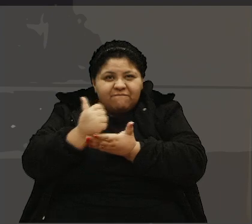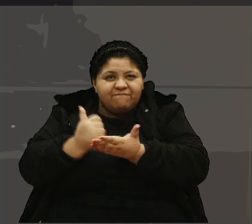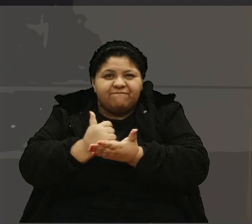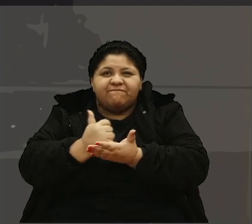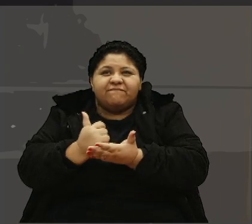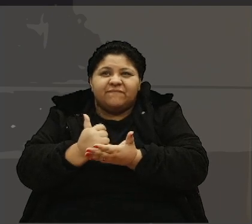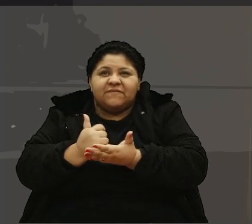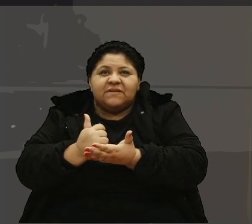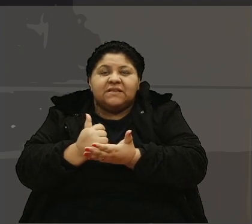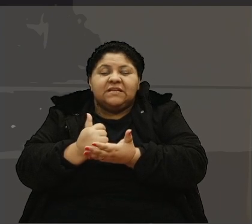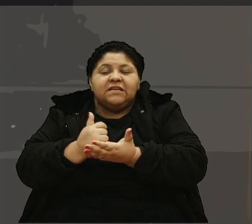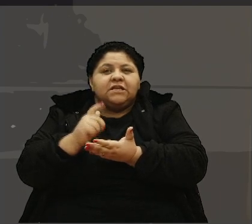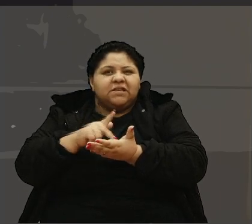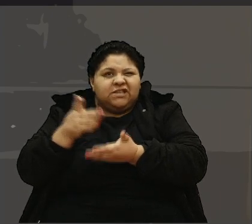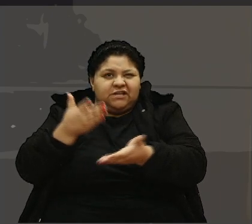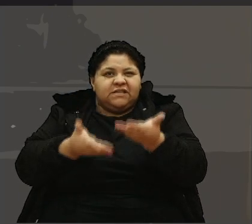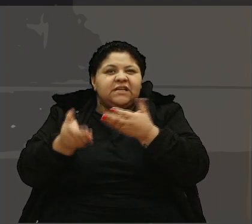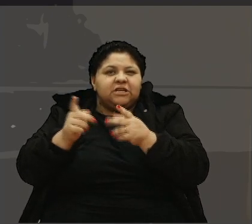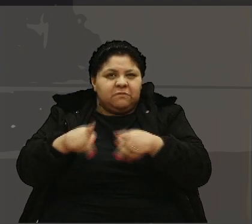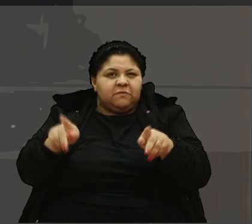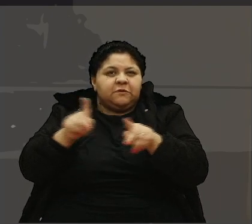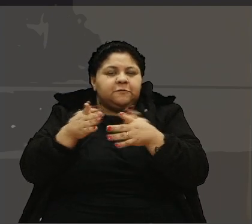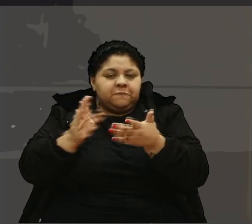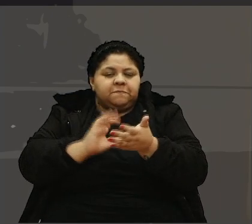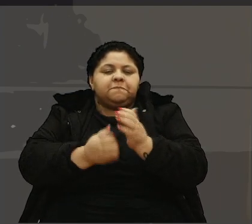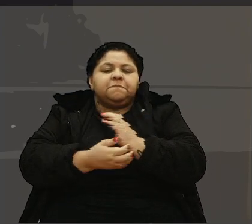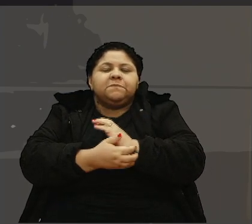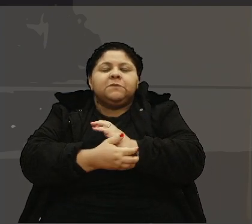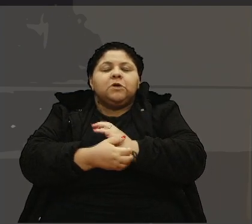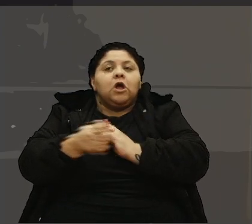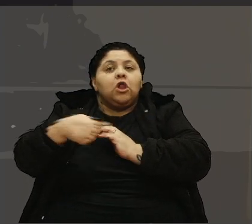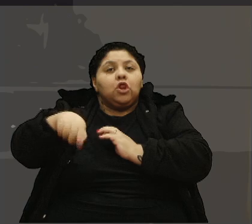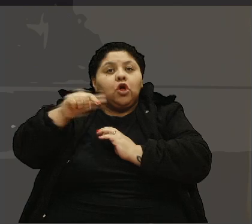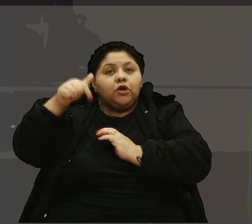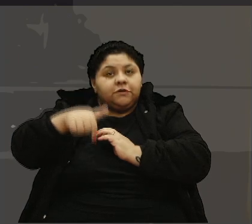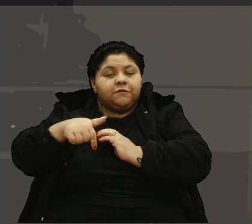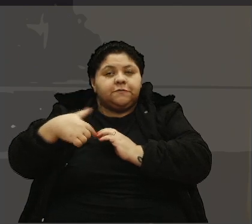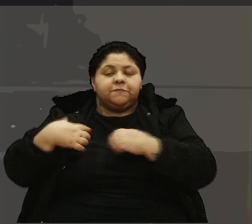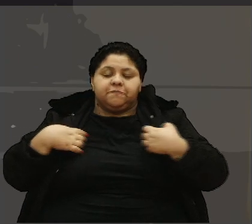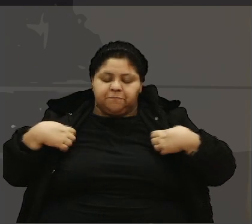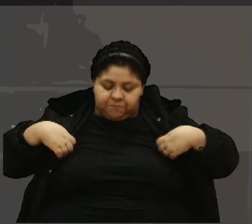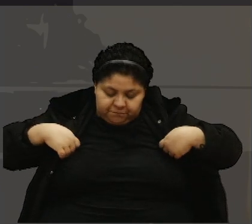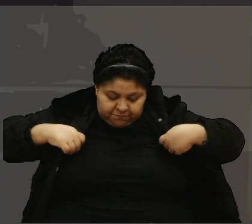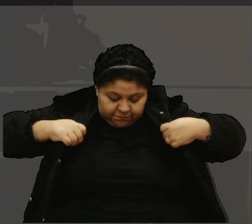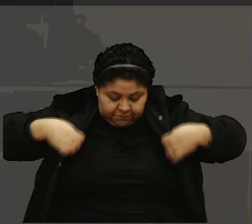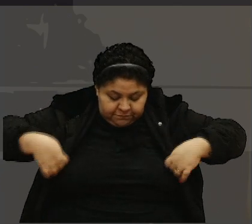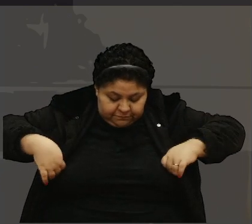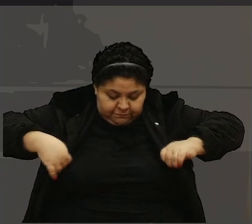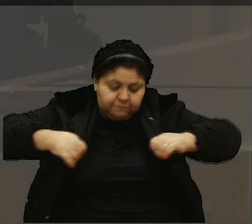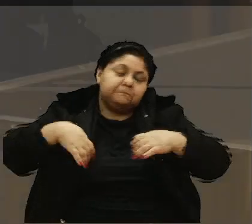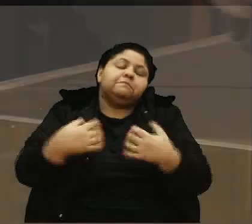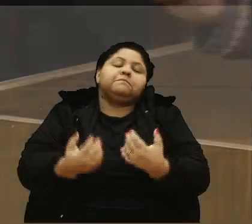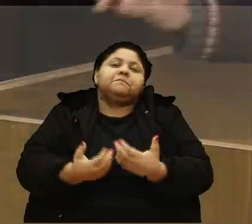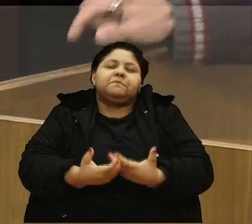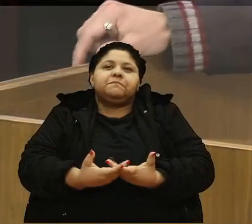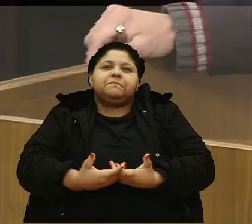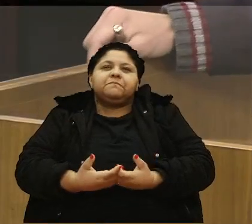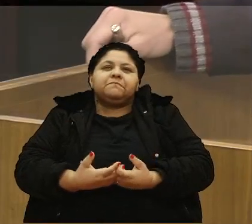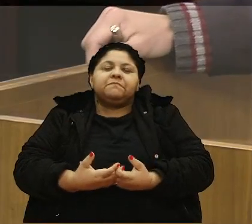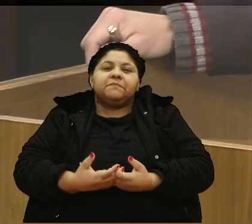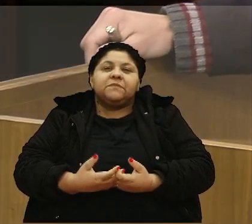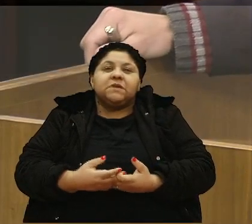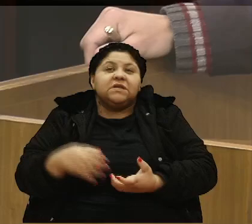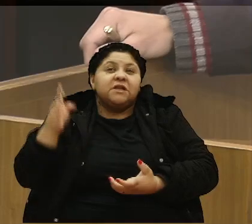de fato, atende essa população. E nós estamos numa situação de estado